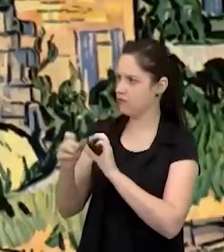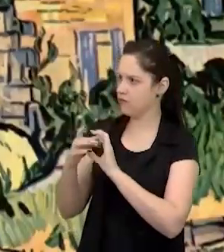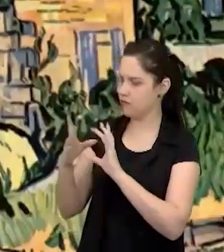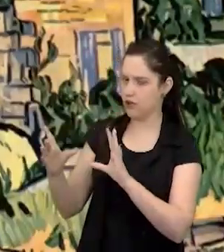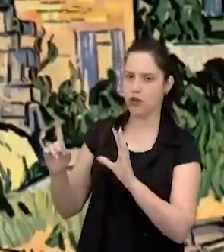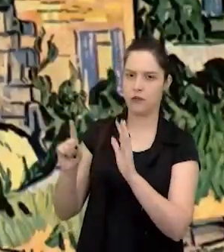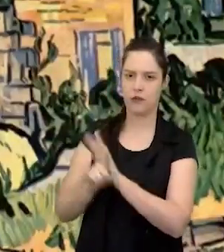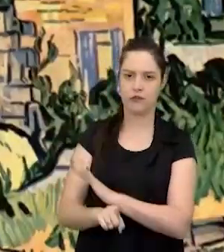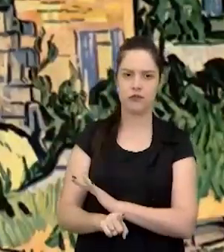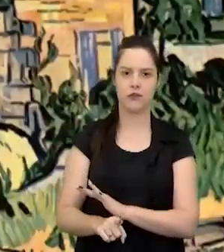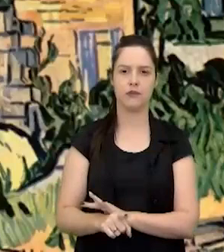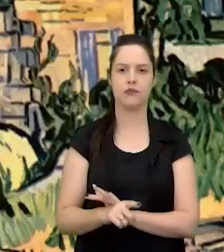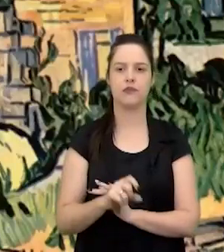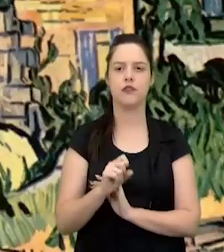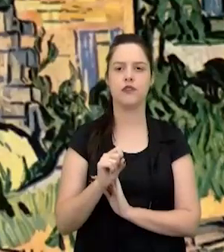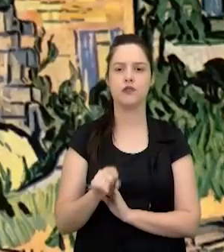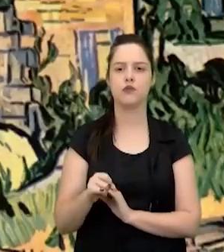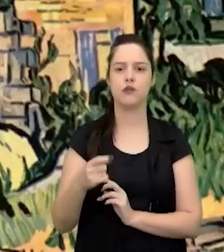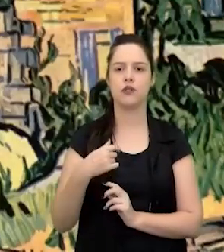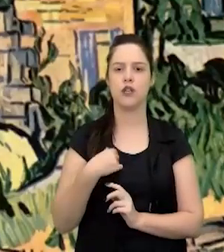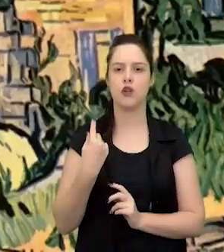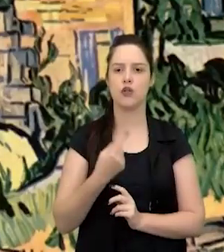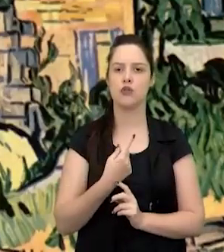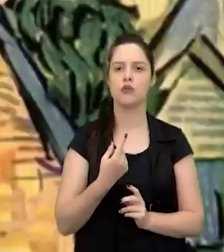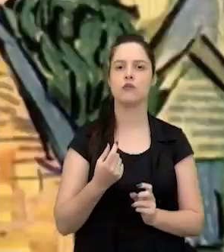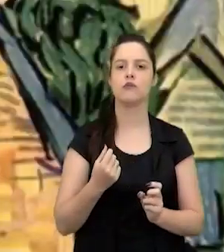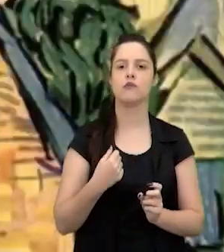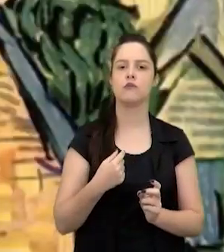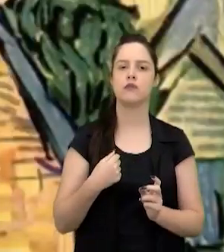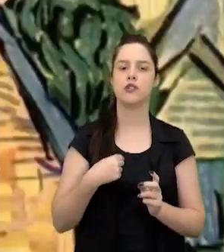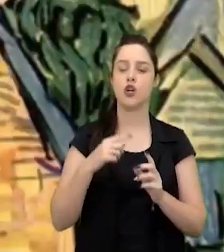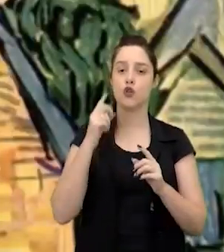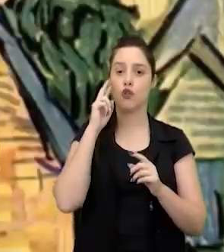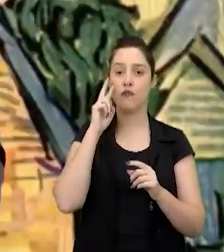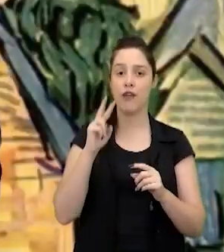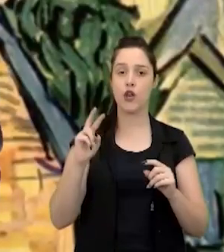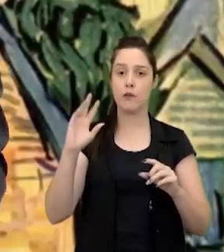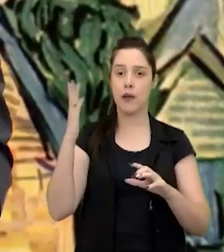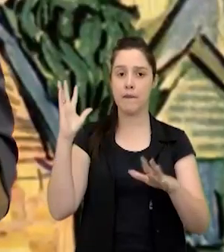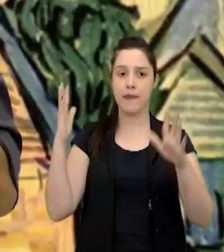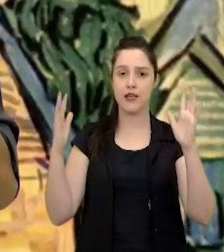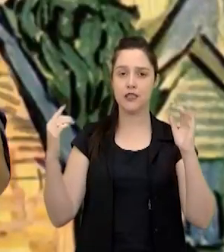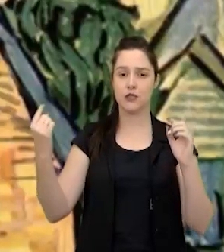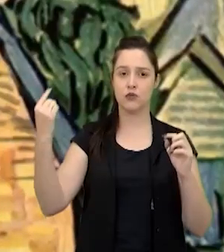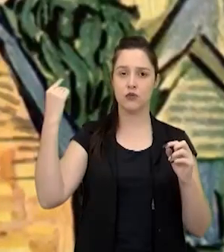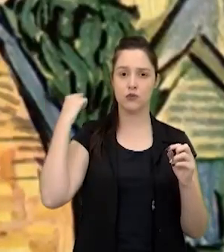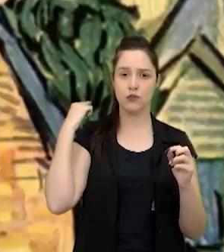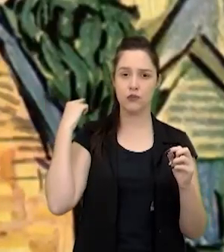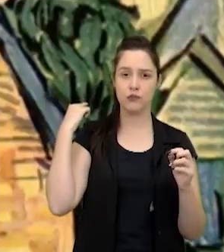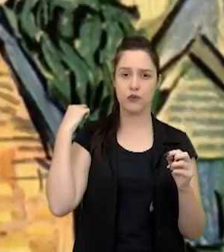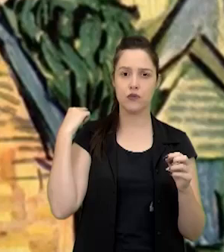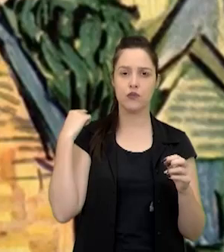esteja no primeiro plano, por exemplo, eu estou pintando alguma paisagem, igual essa no fundo, e lá no fundo tem o Van